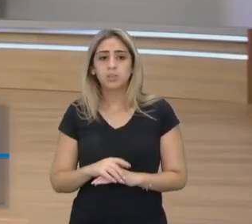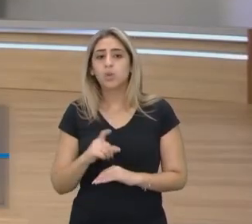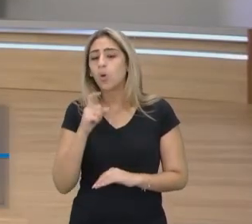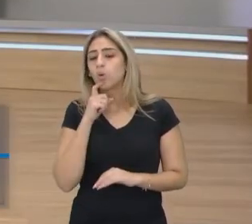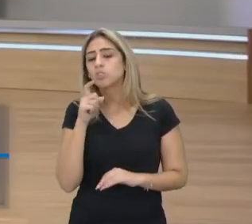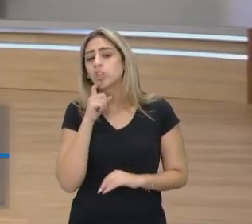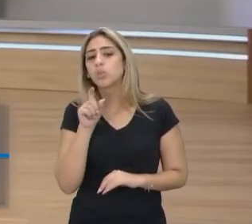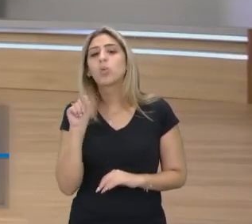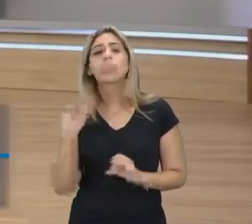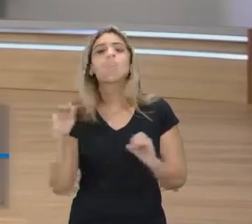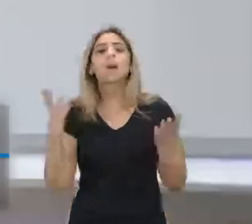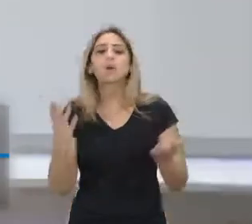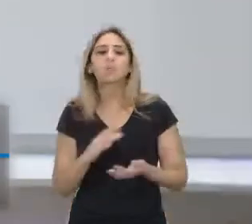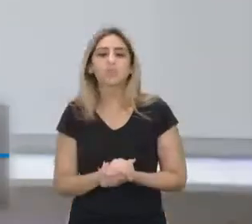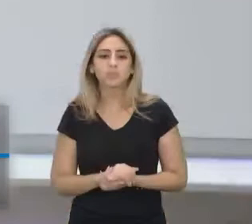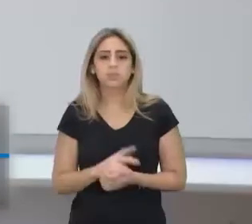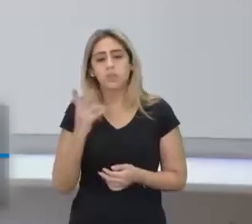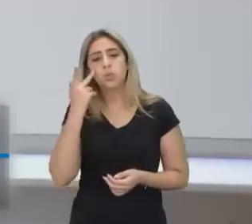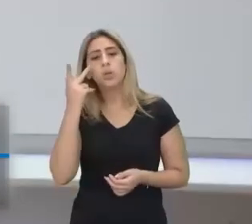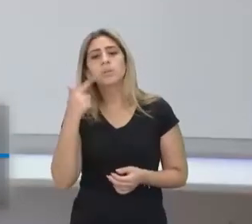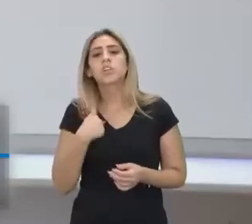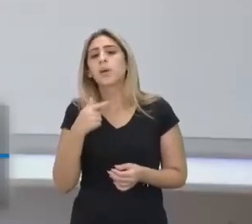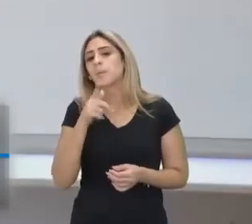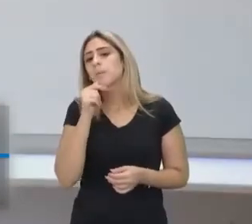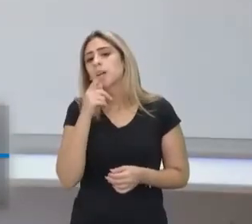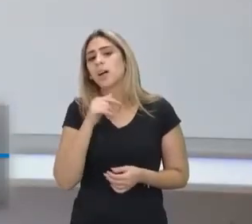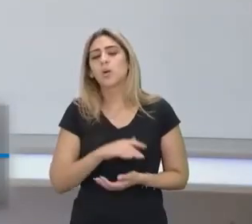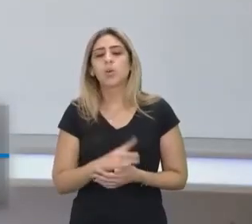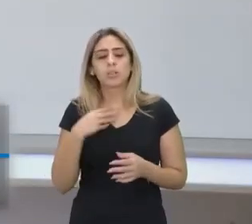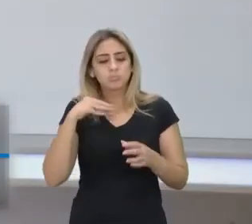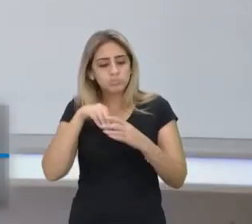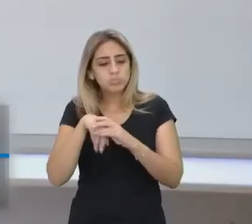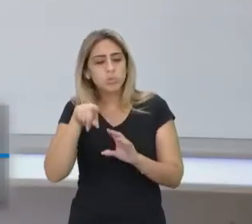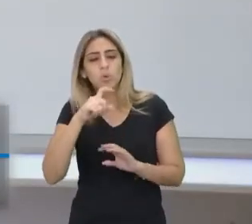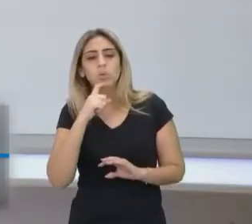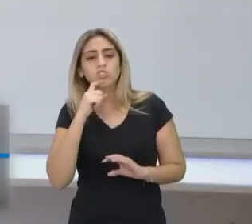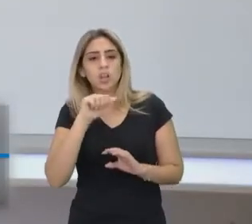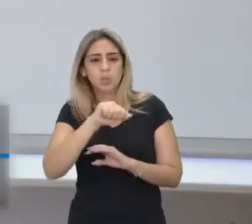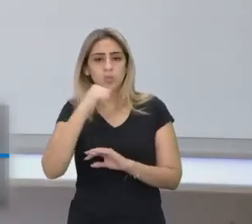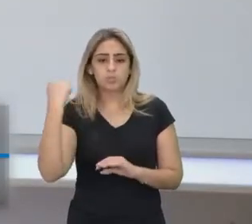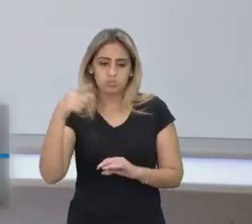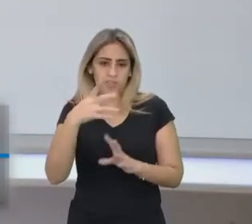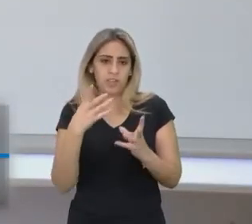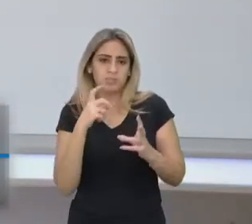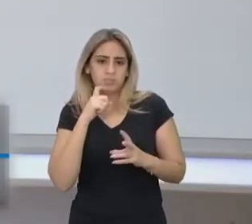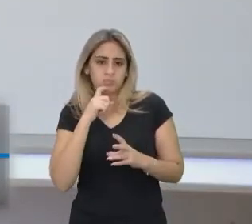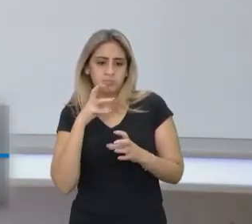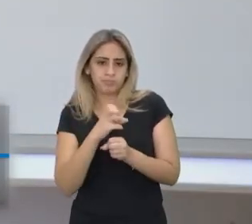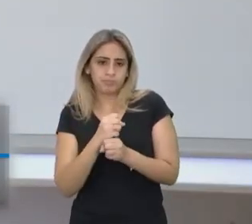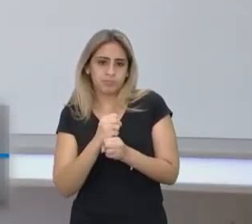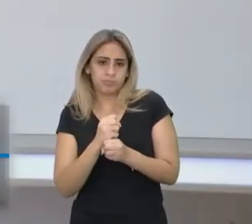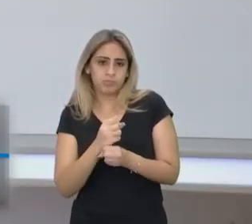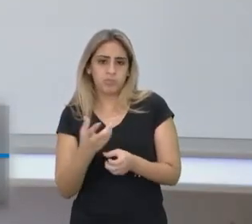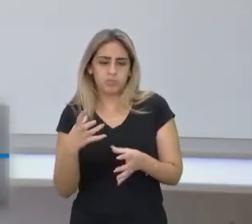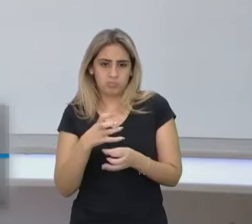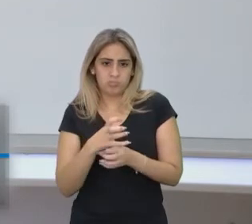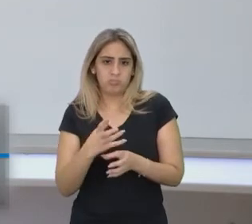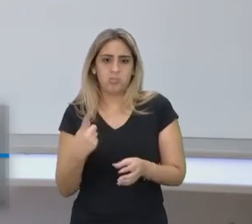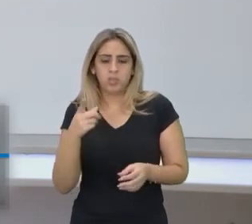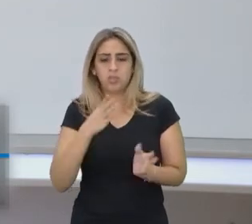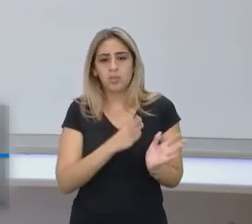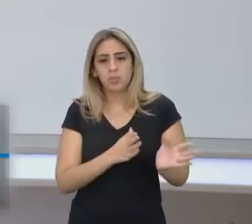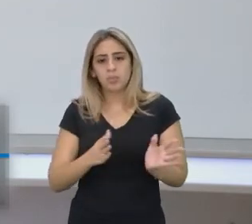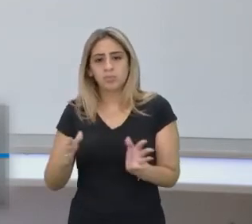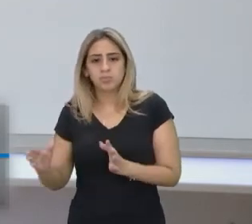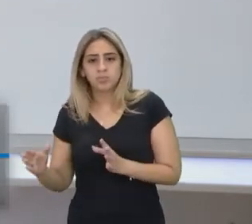congelador. O que vai acontecer naturalmente com a minha água, ela estando lá dentro do congelador? Ela vai congelar, não vai congelar? Ela vai passar